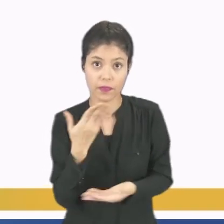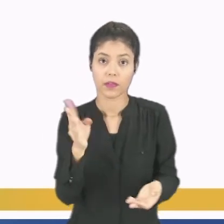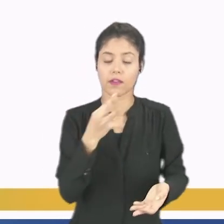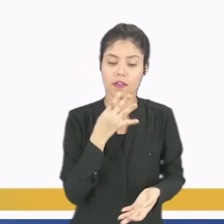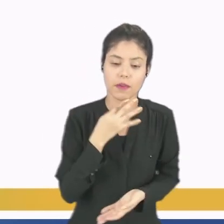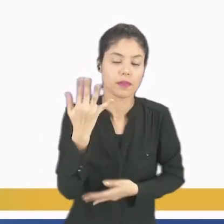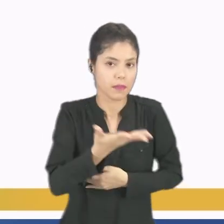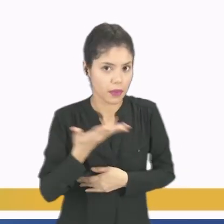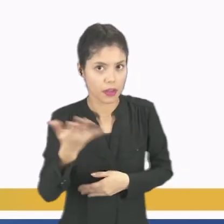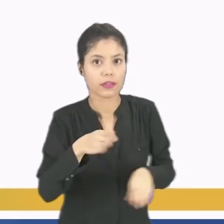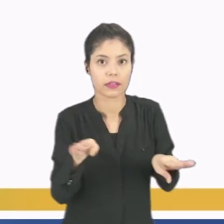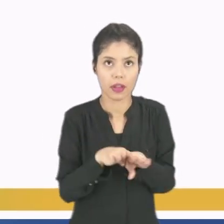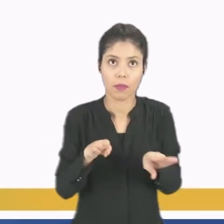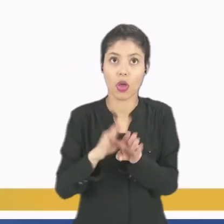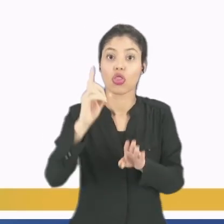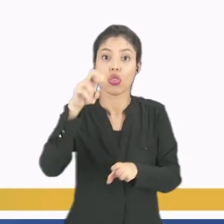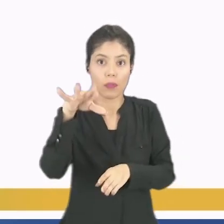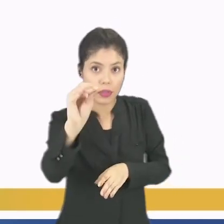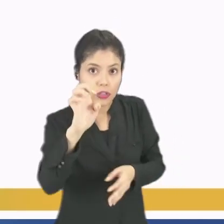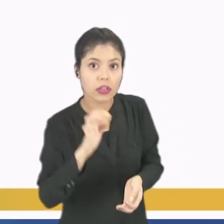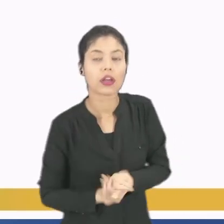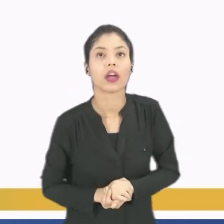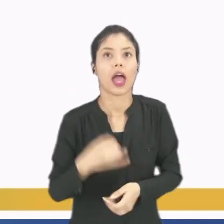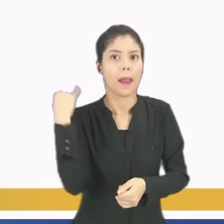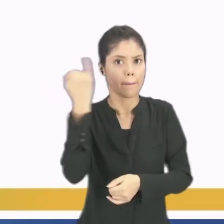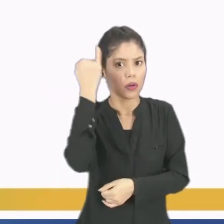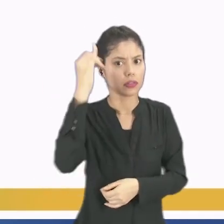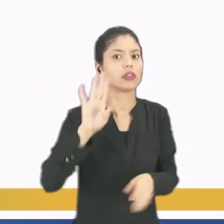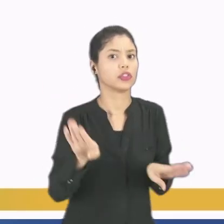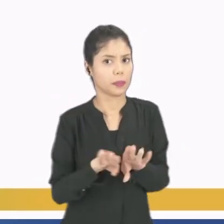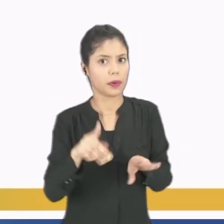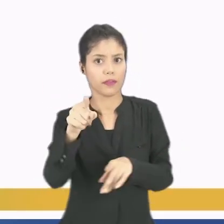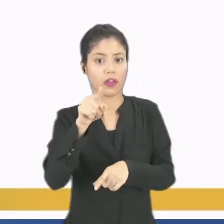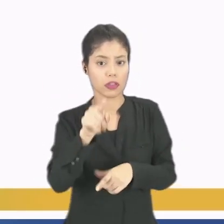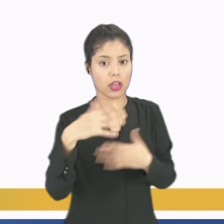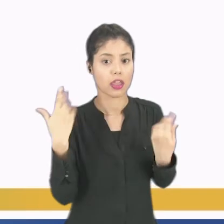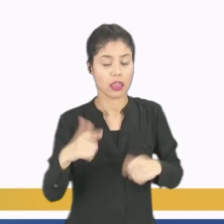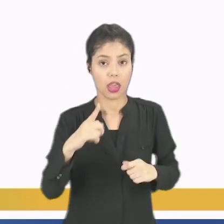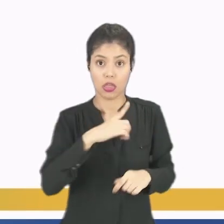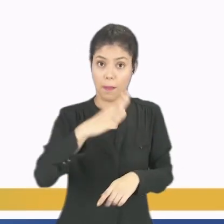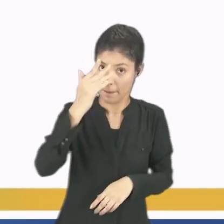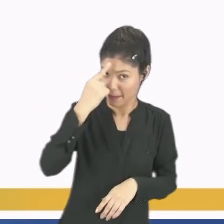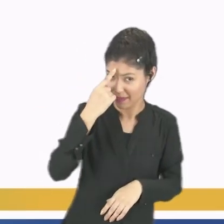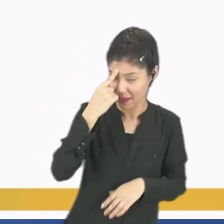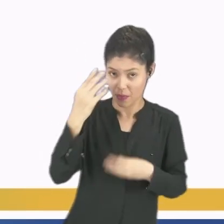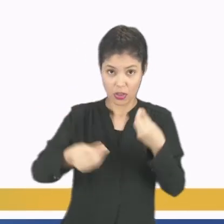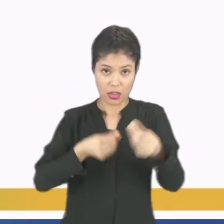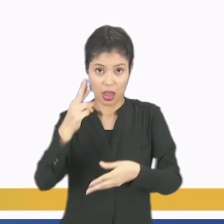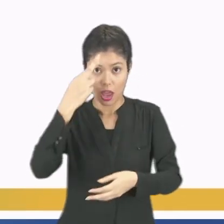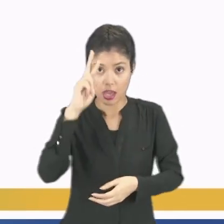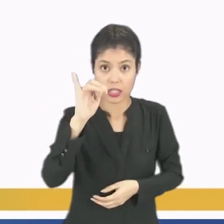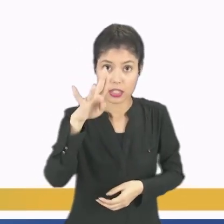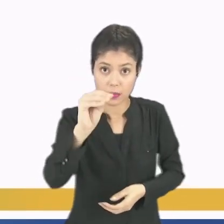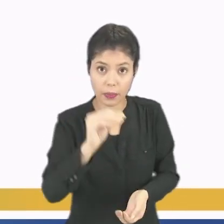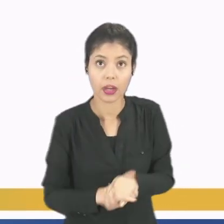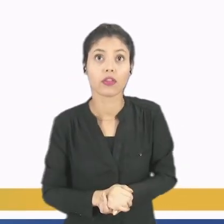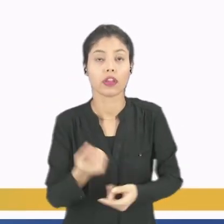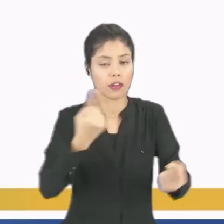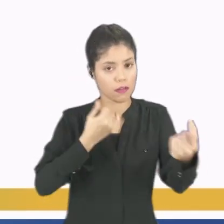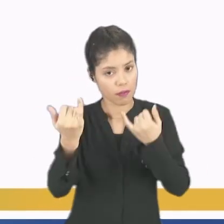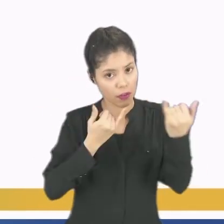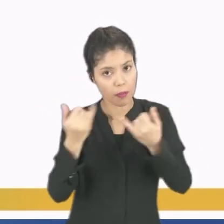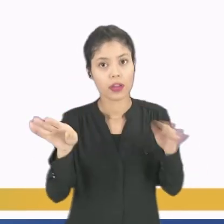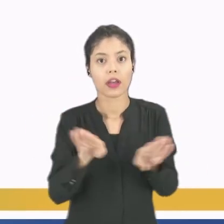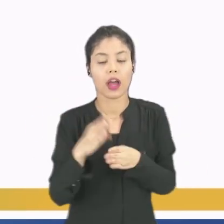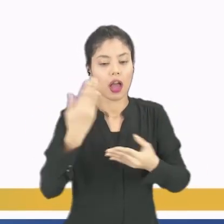conhecimentos básicos, você domine. Então, isso aqui é importantíssimo para que a gente possa ter noção a respeito das informações